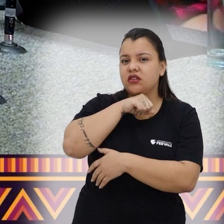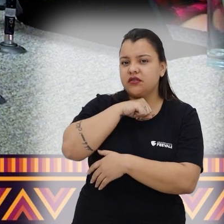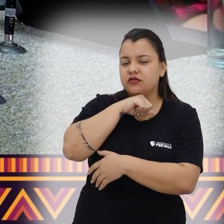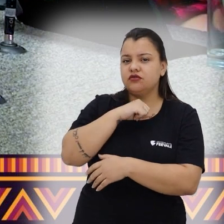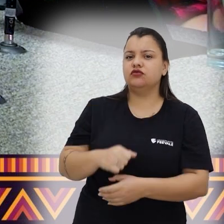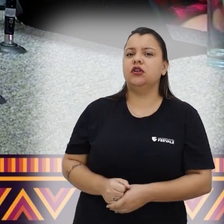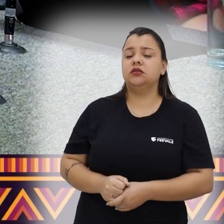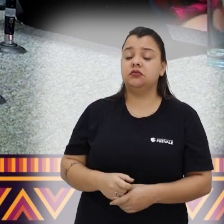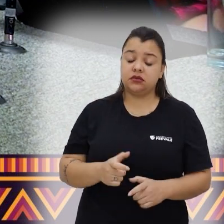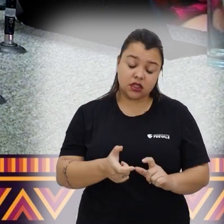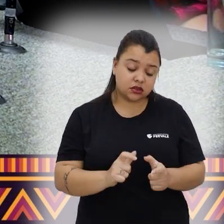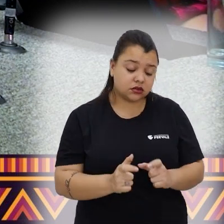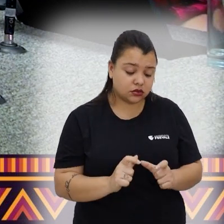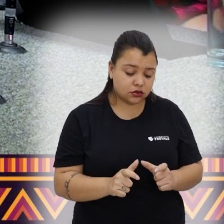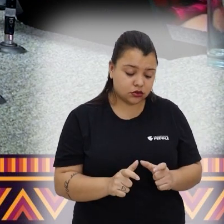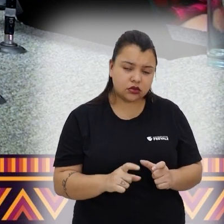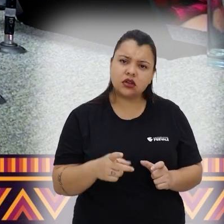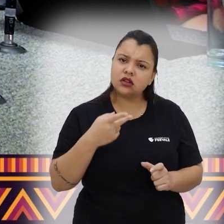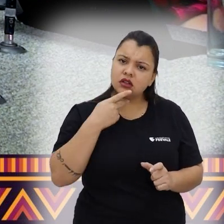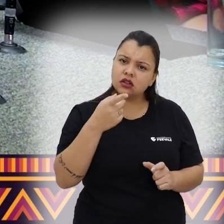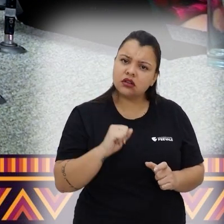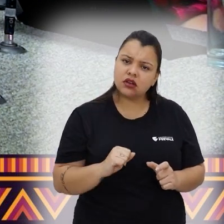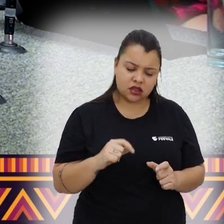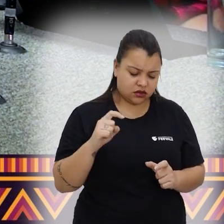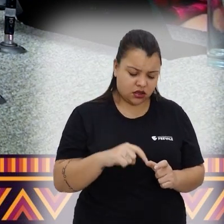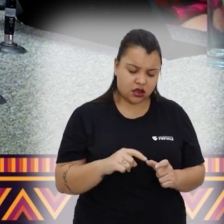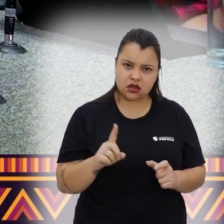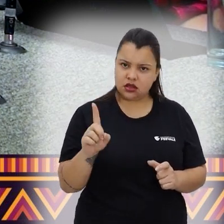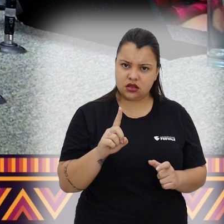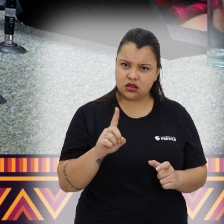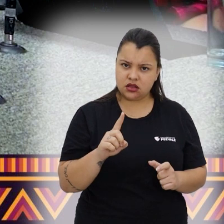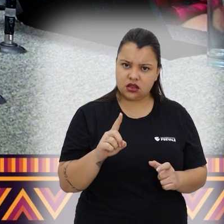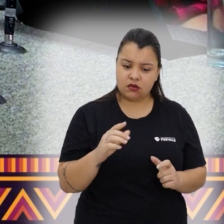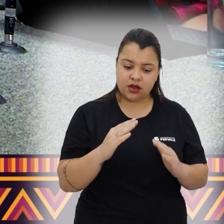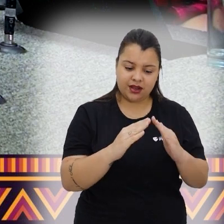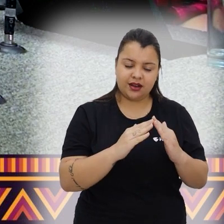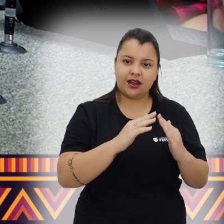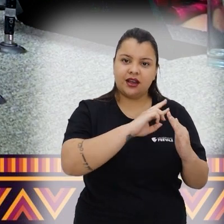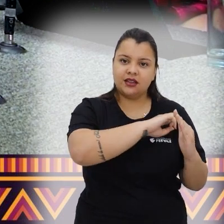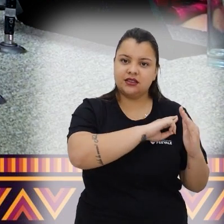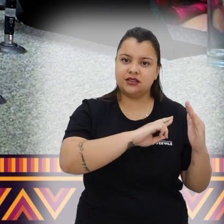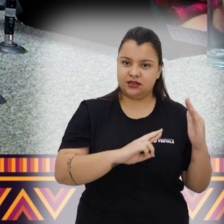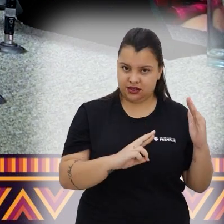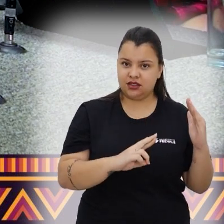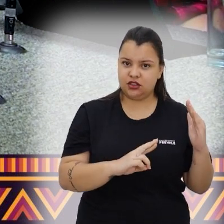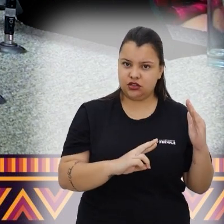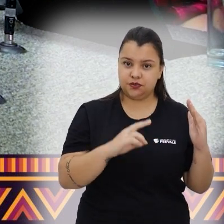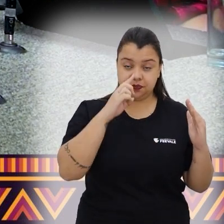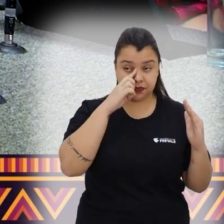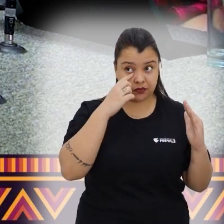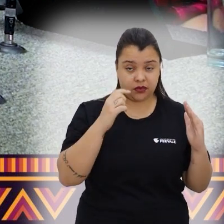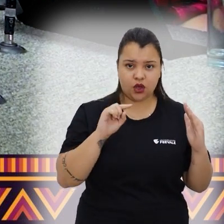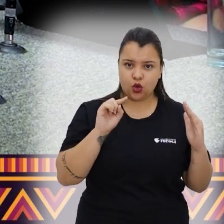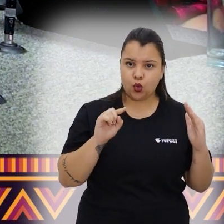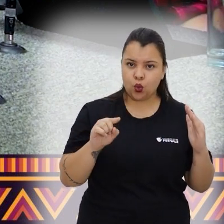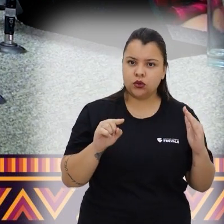jogando búzios para mim e diz o seguinte: não, teu compromisso não vai ser dentro da casa, não vai ser dentro do terreiro. Teu compromisso,